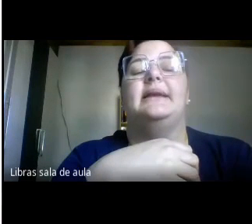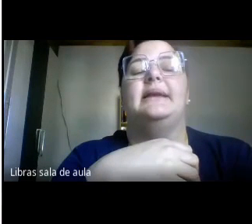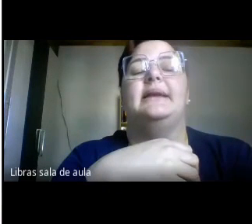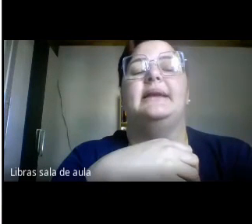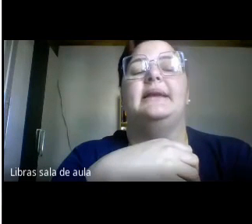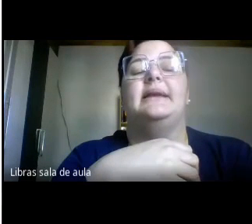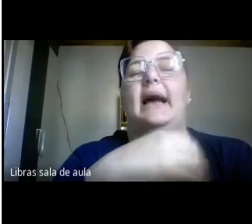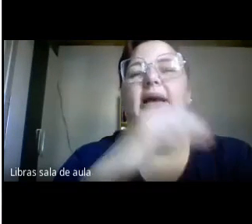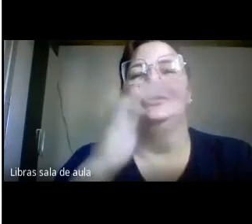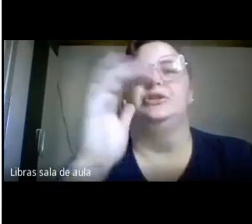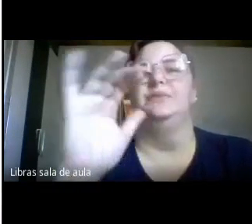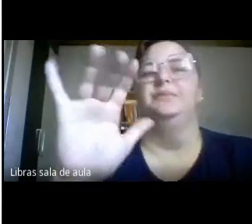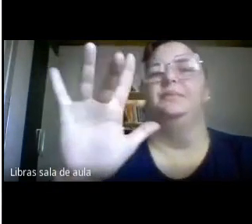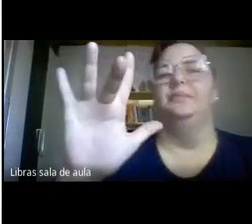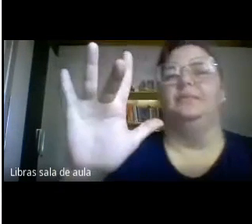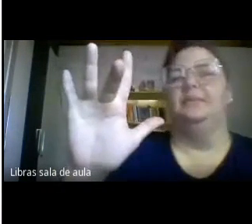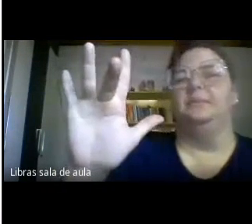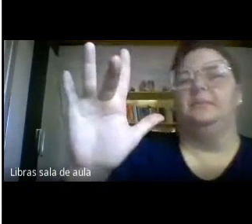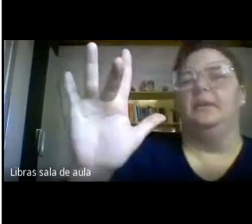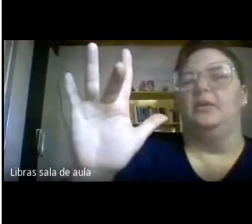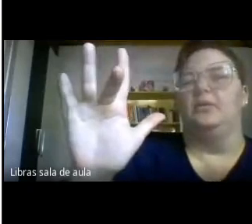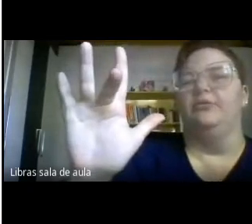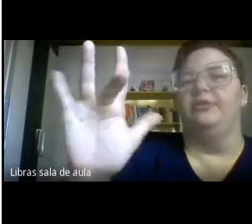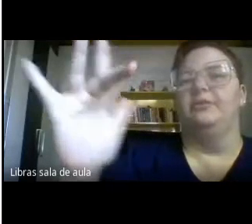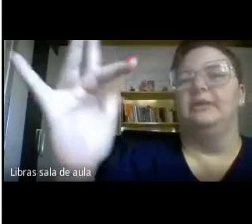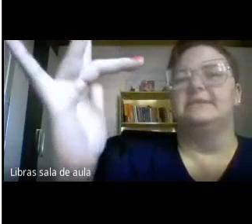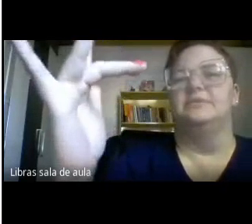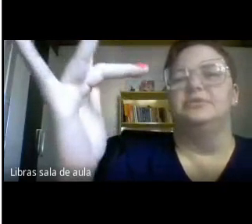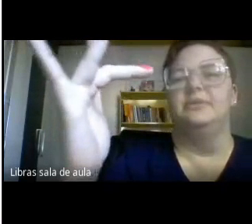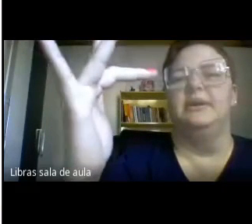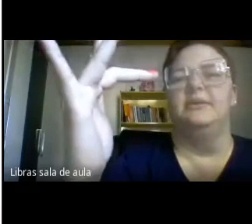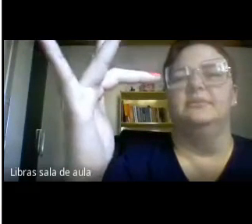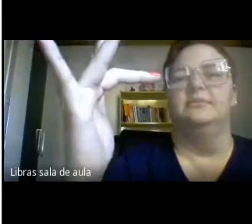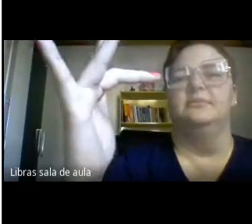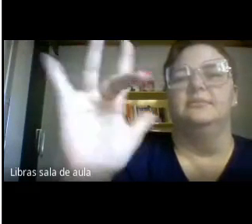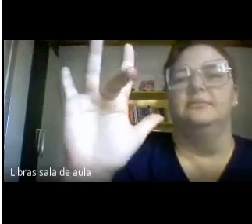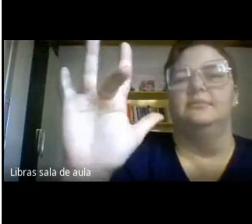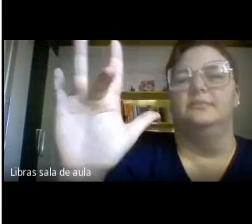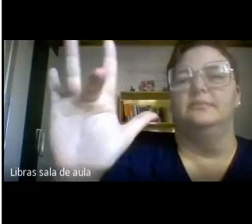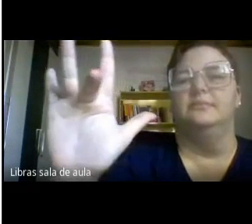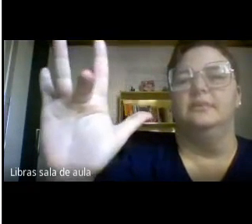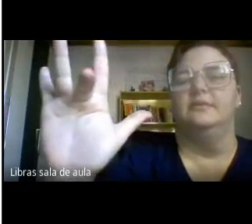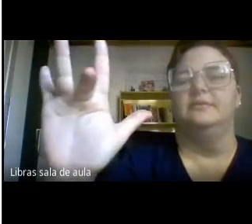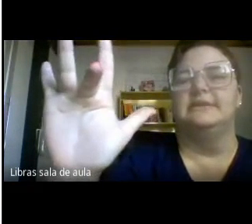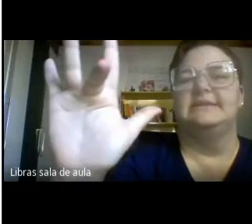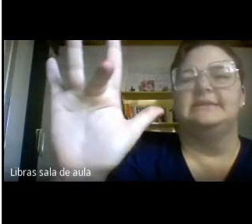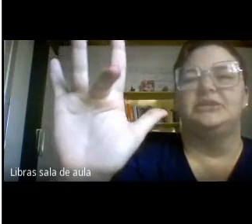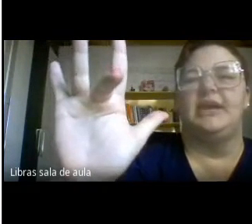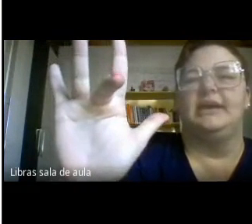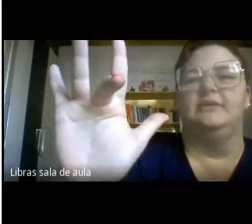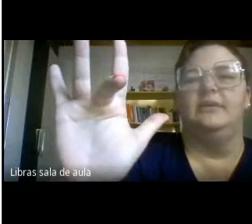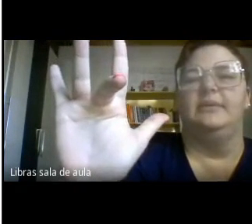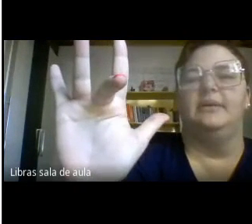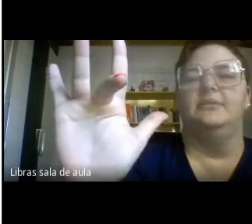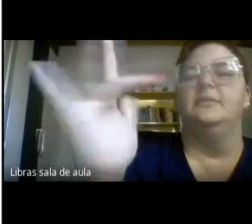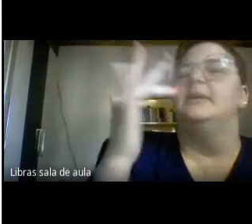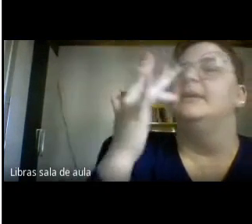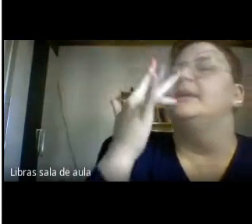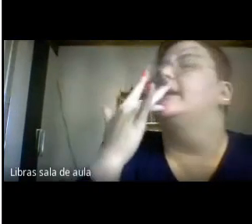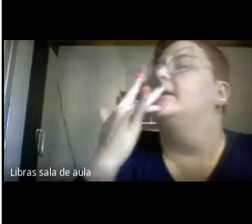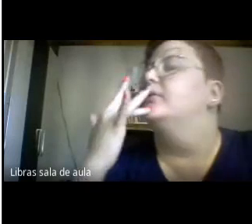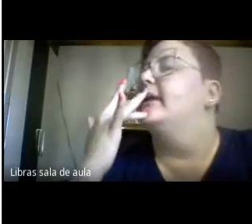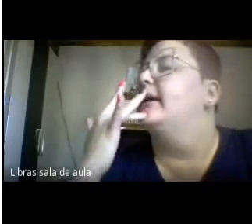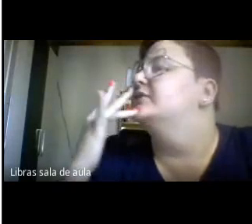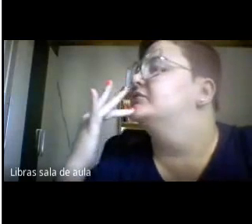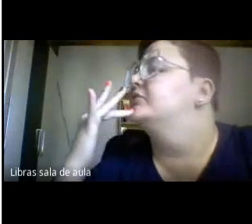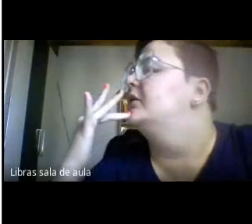A questão do tarde, ó, configuração de mão. Vocês enxergam a mão.